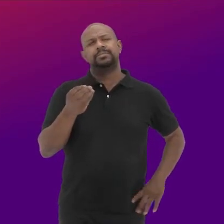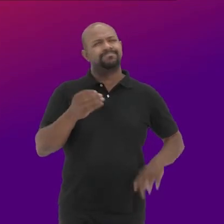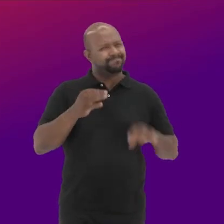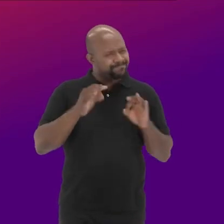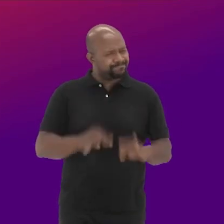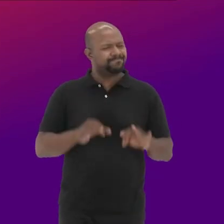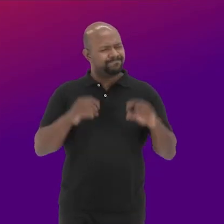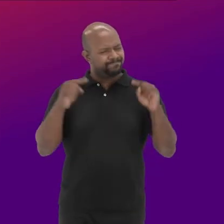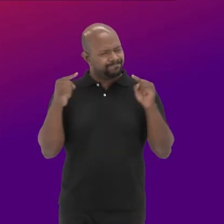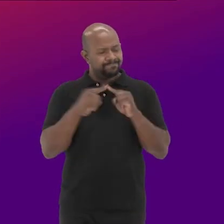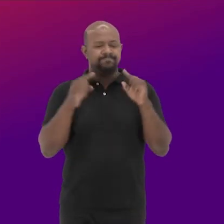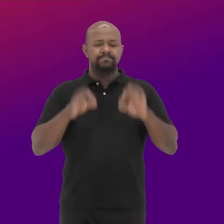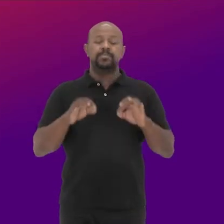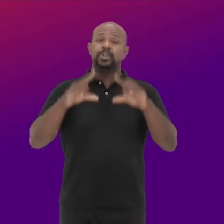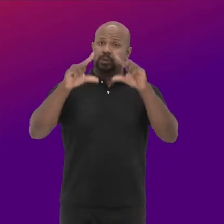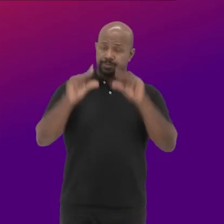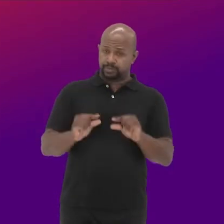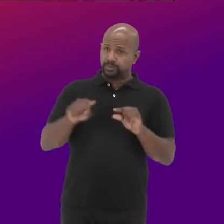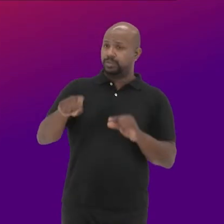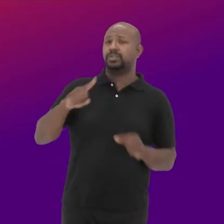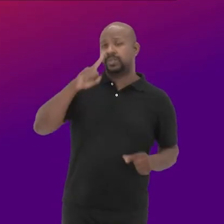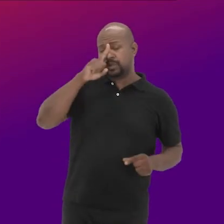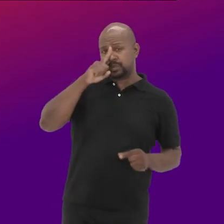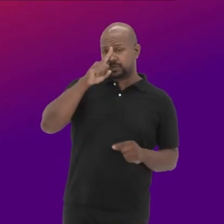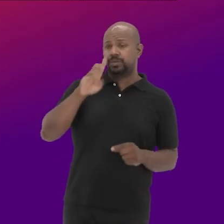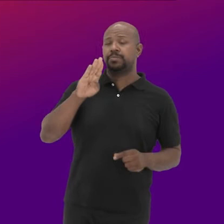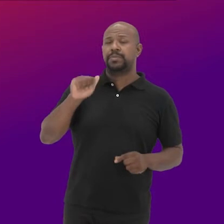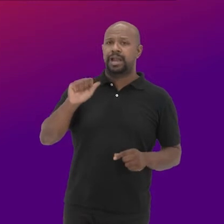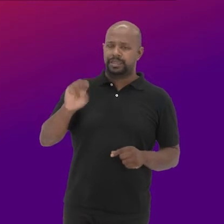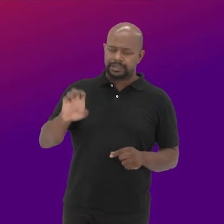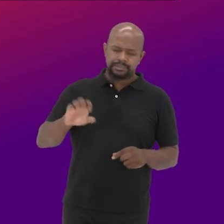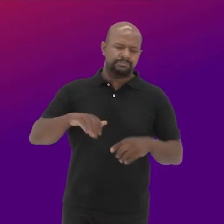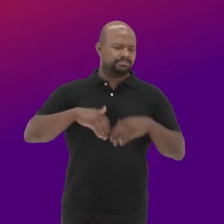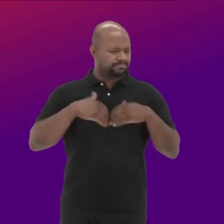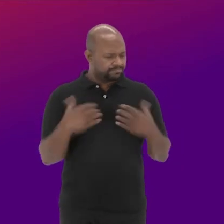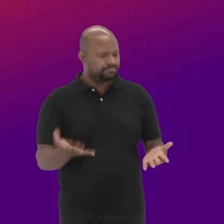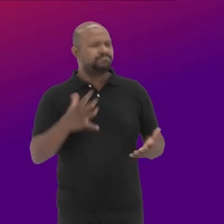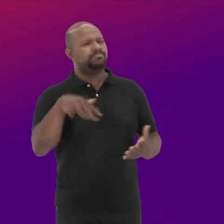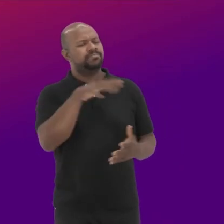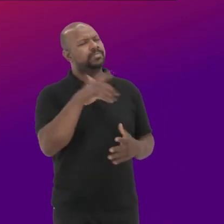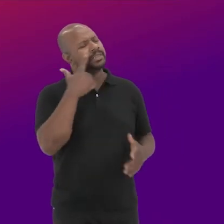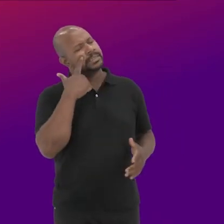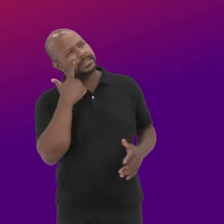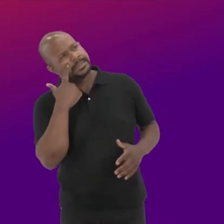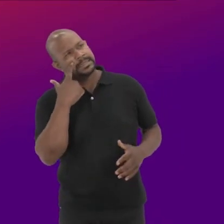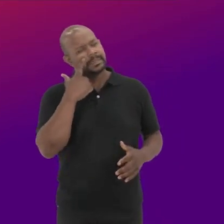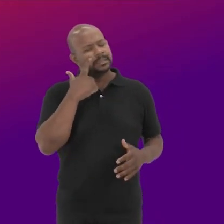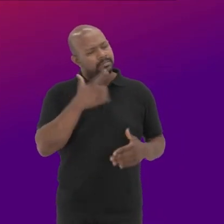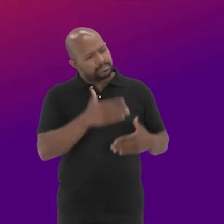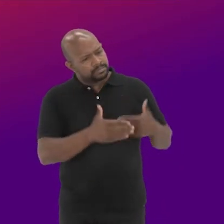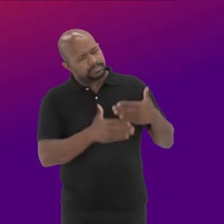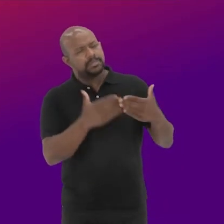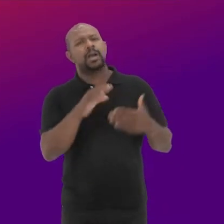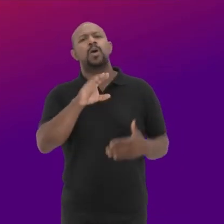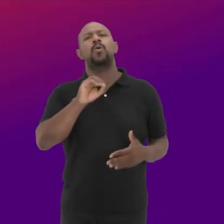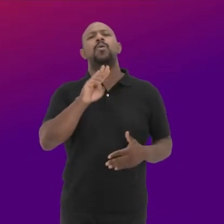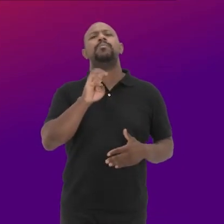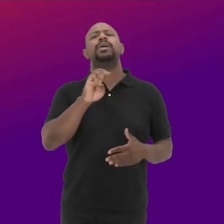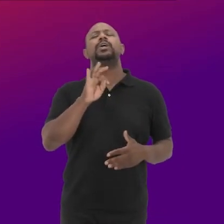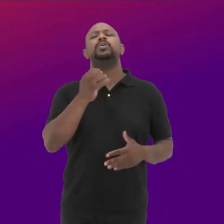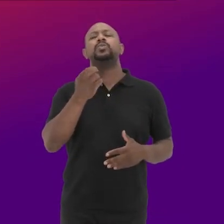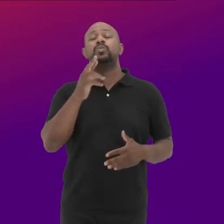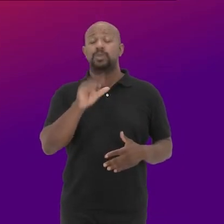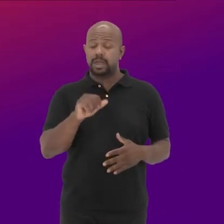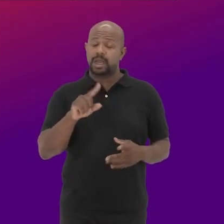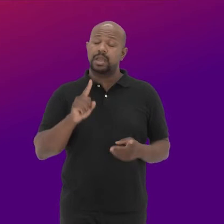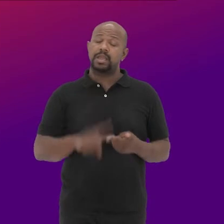bastante fidedigna, diminuindo assim o risco de base. Então, partimos então para a construção da cobertura